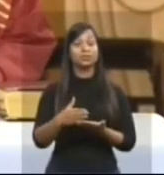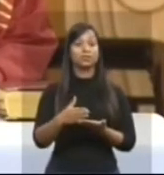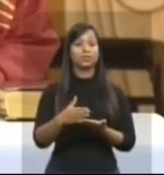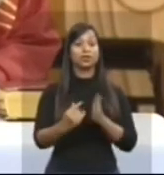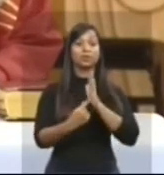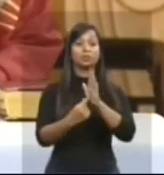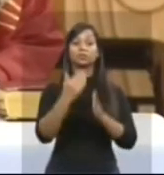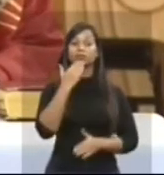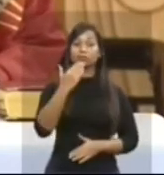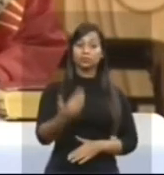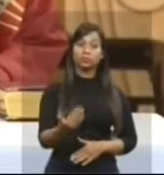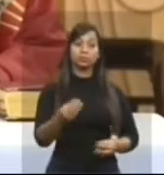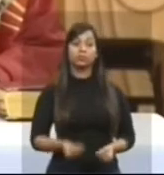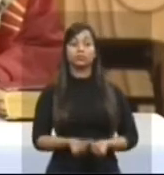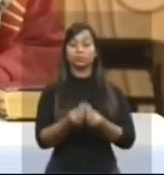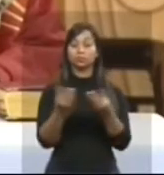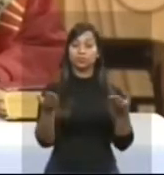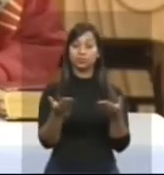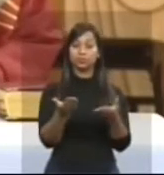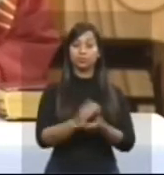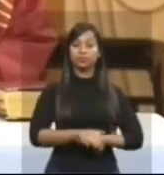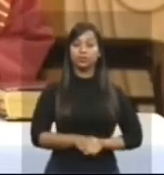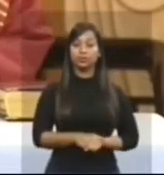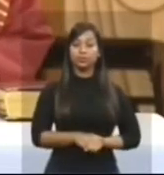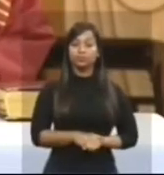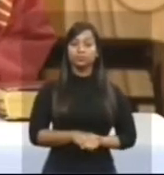apresentando as intenções desta missa.